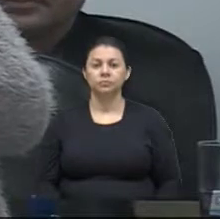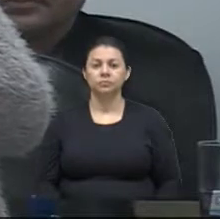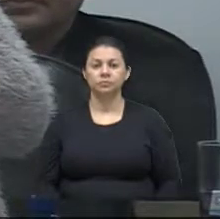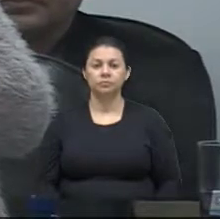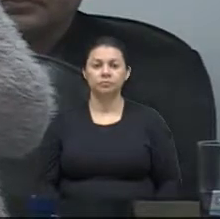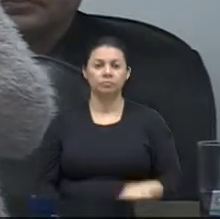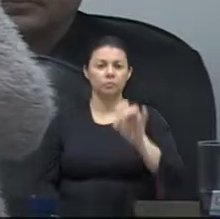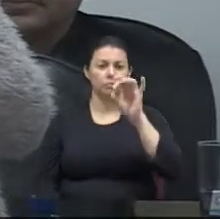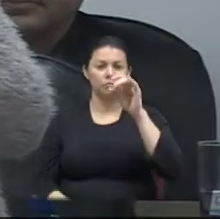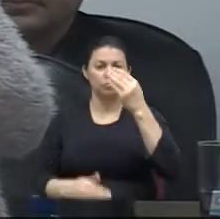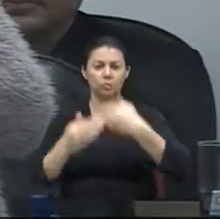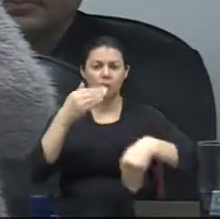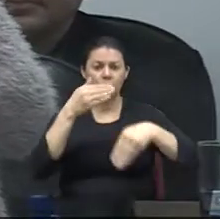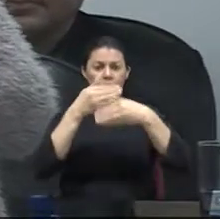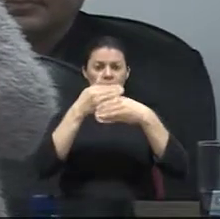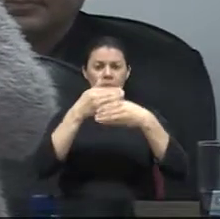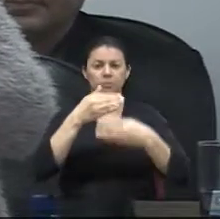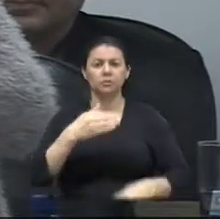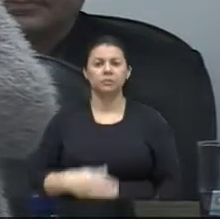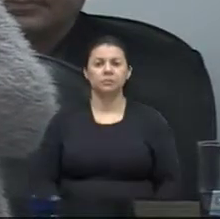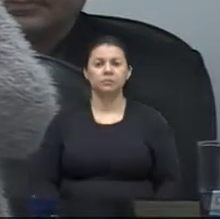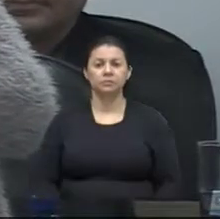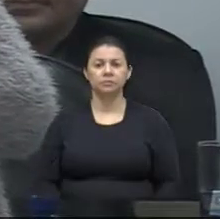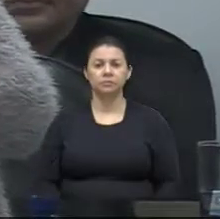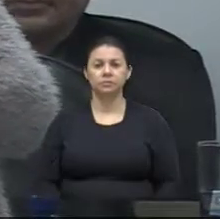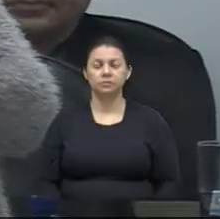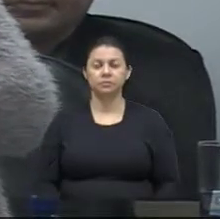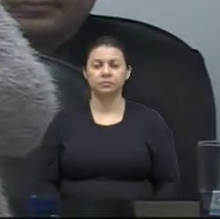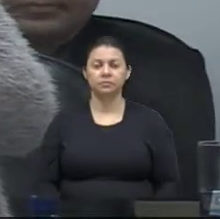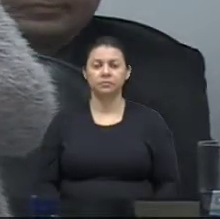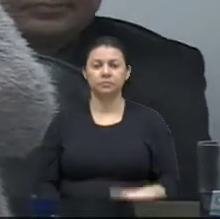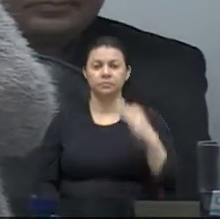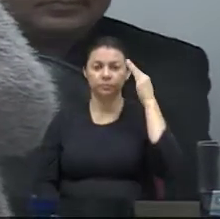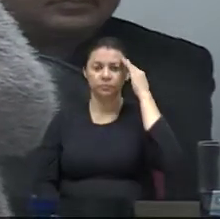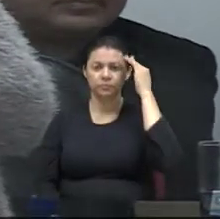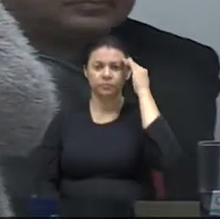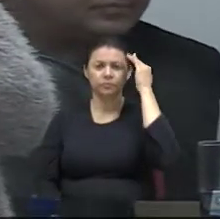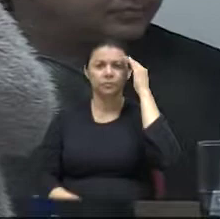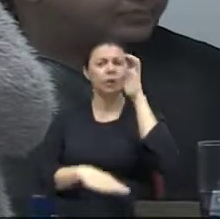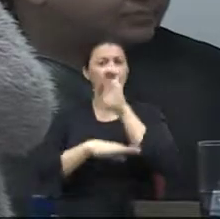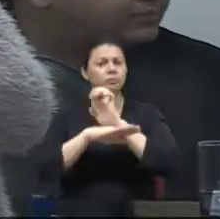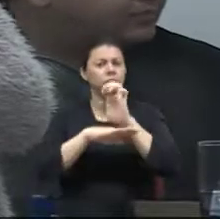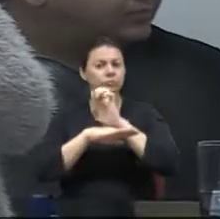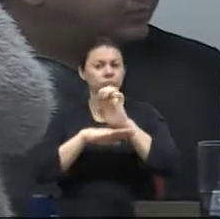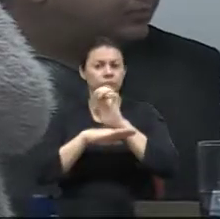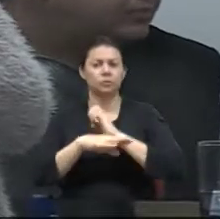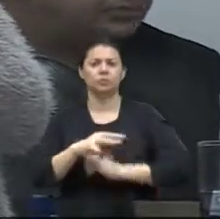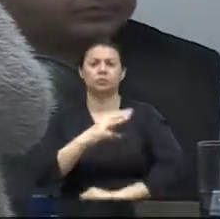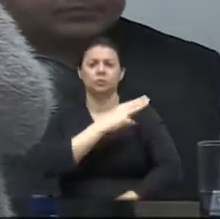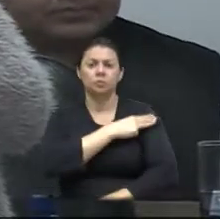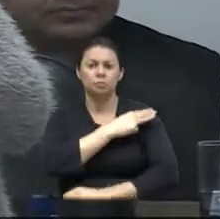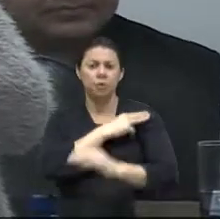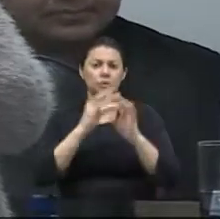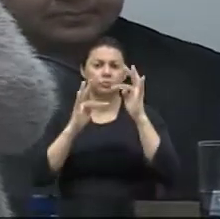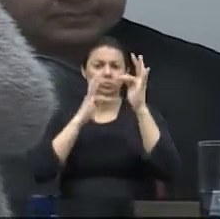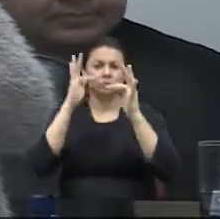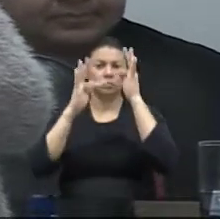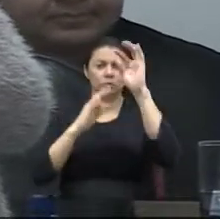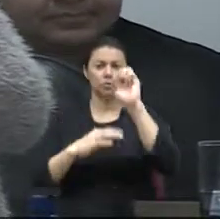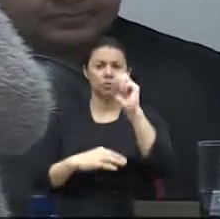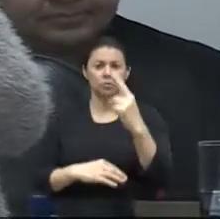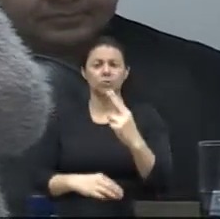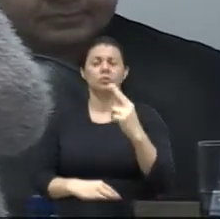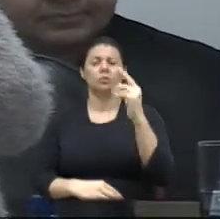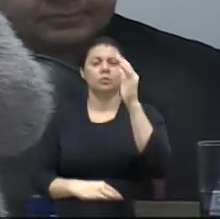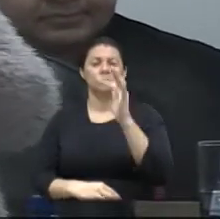a pessoa a gente sabe que hoje essa questão do estágio veja do do médio do técnico do odor